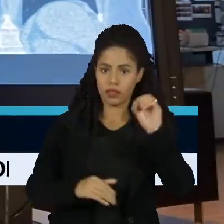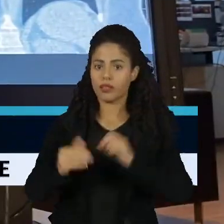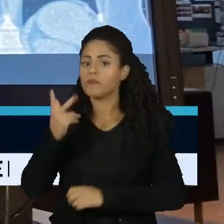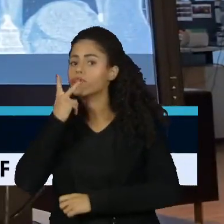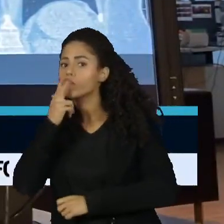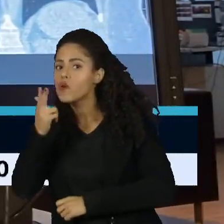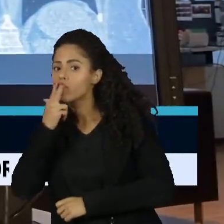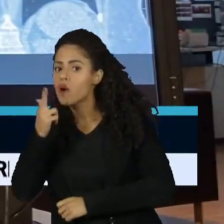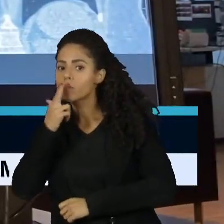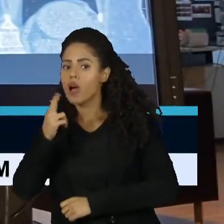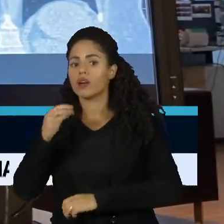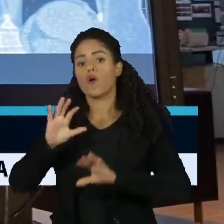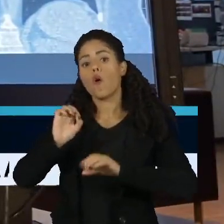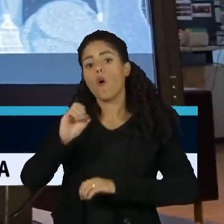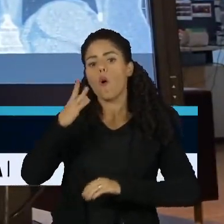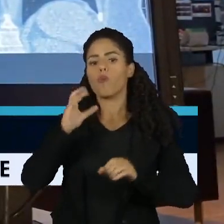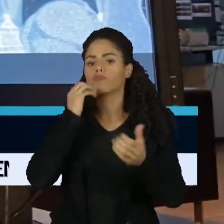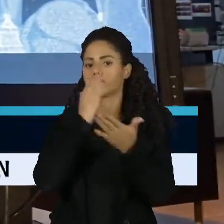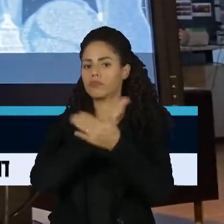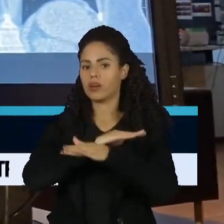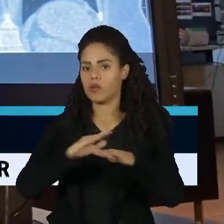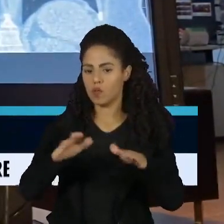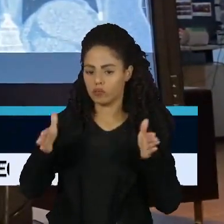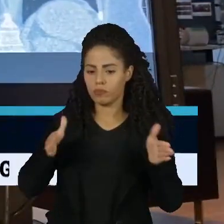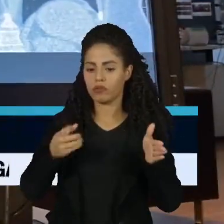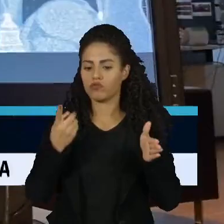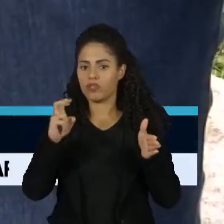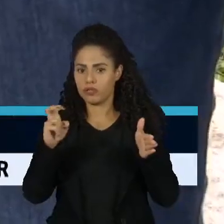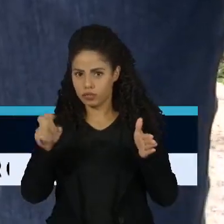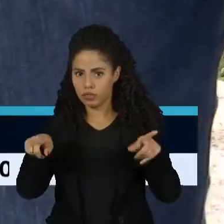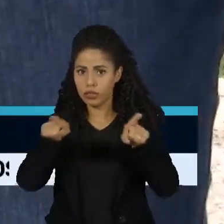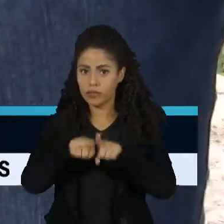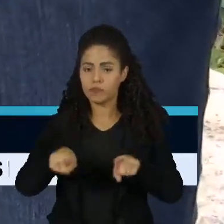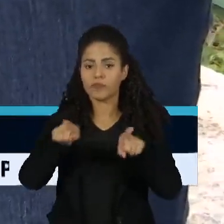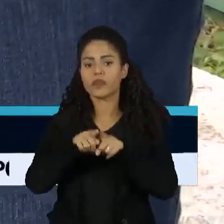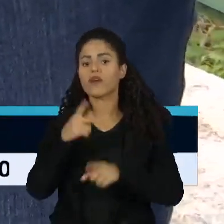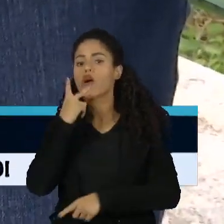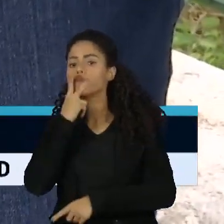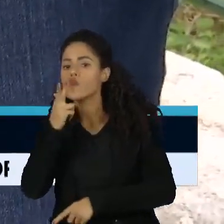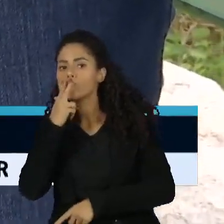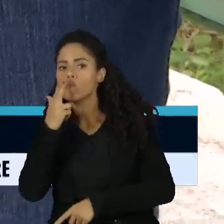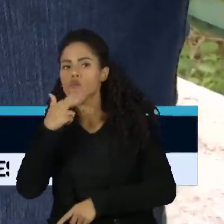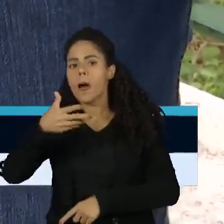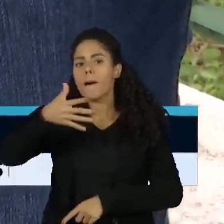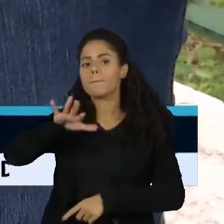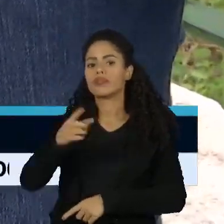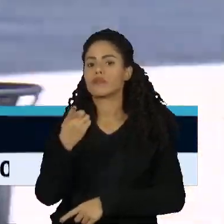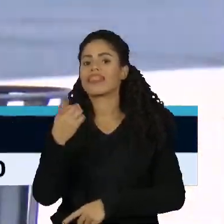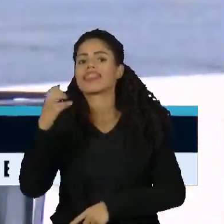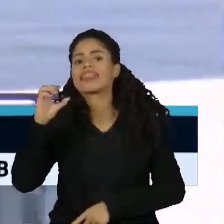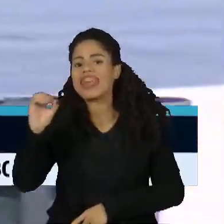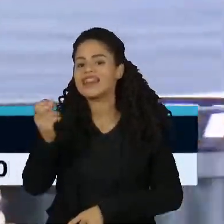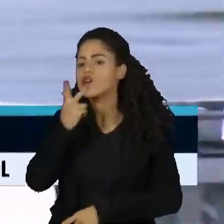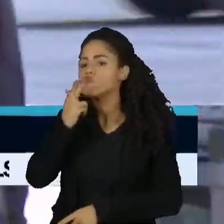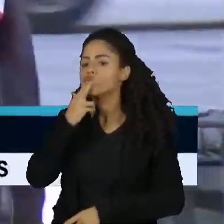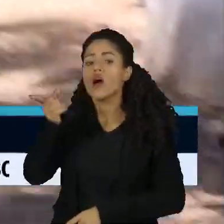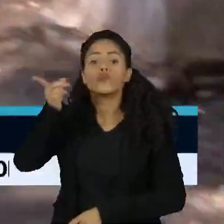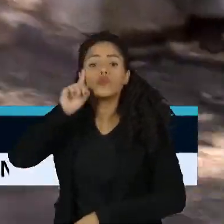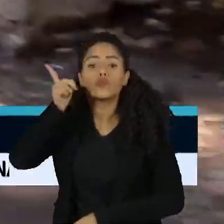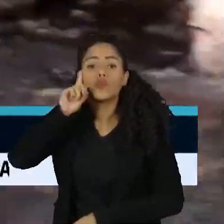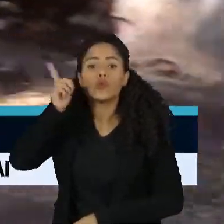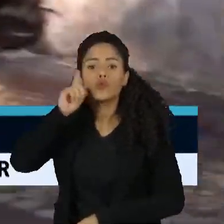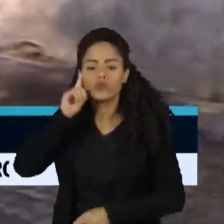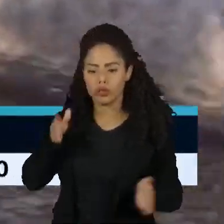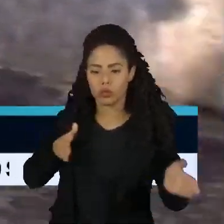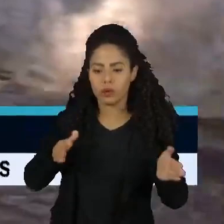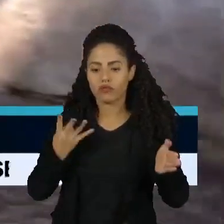fumante atualmente ou ter parado de fumar há menos de 15 anos e que tenham fumado ao menos o equivalente a 10 cigarros por dia durante 40